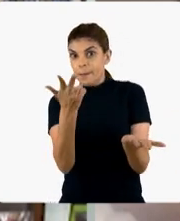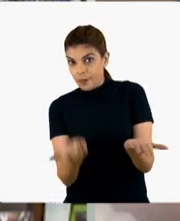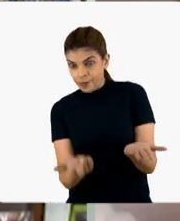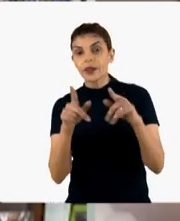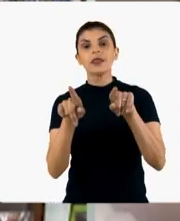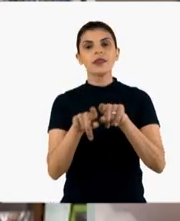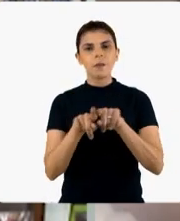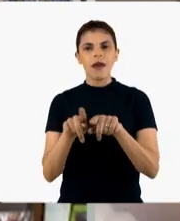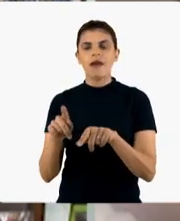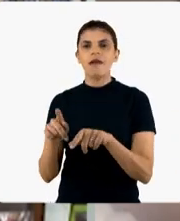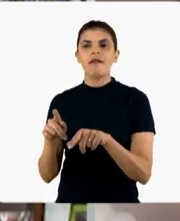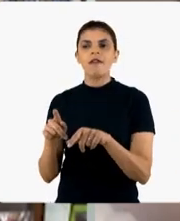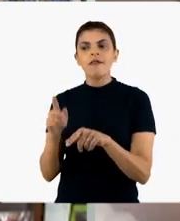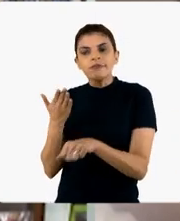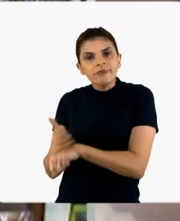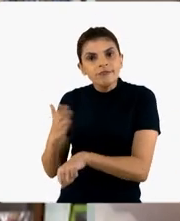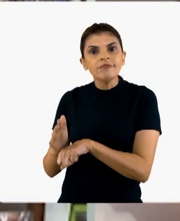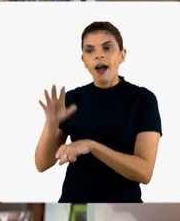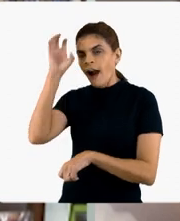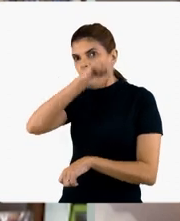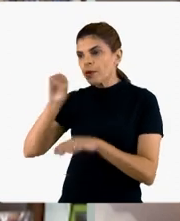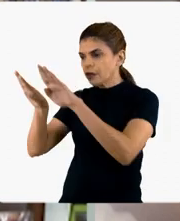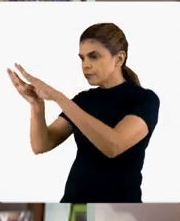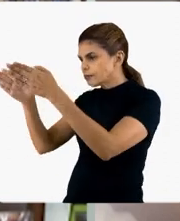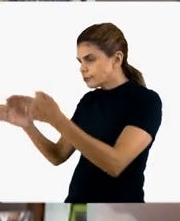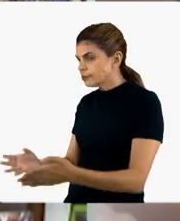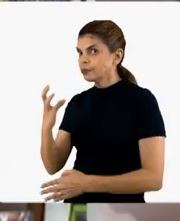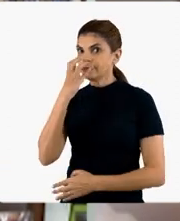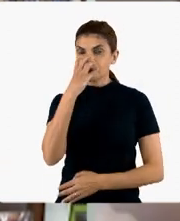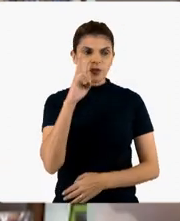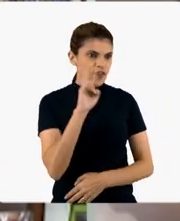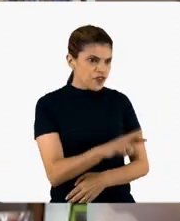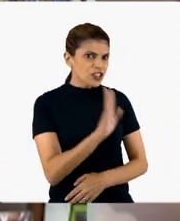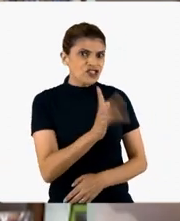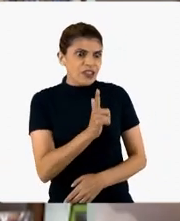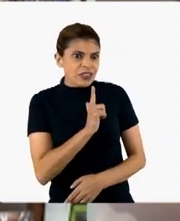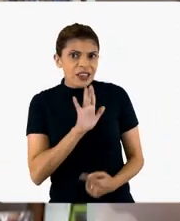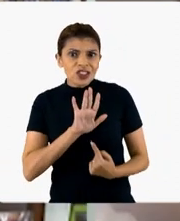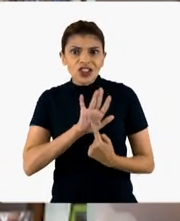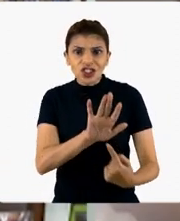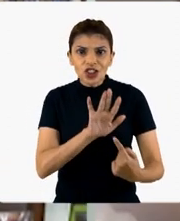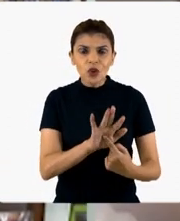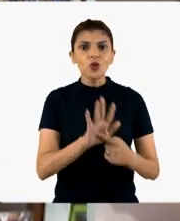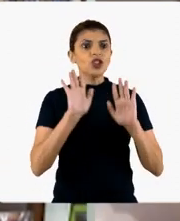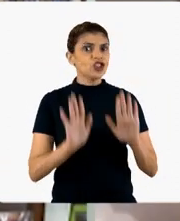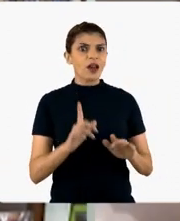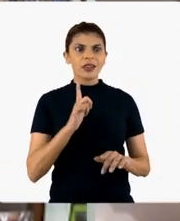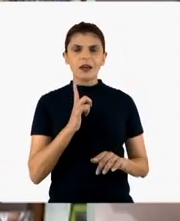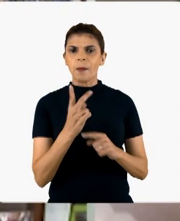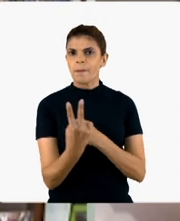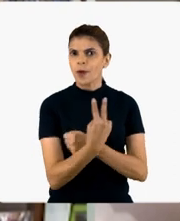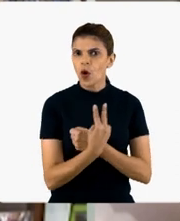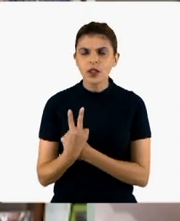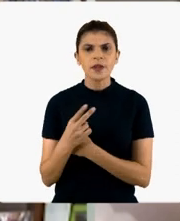viu, Carlos, colegas, porque isso dá confiança para a equipe a pronar quando está aquela indicação clássica mesmo, né? Você otimizou a